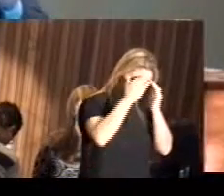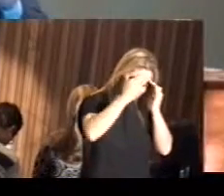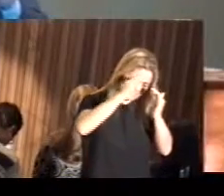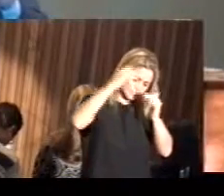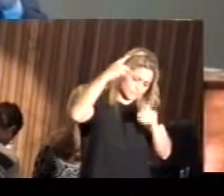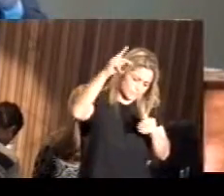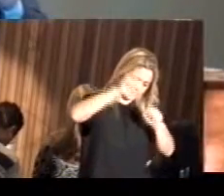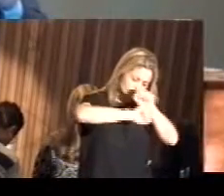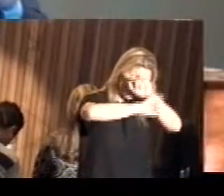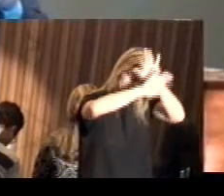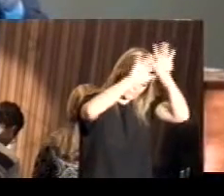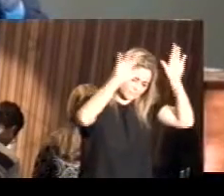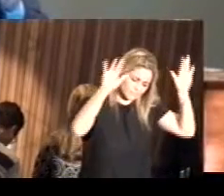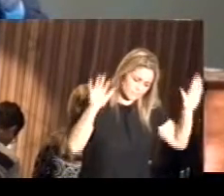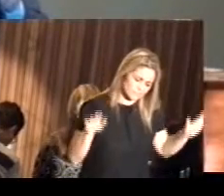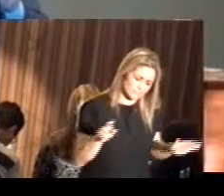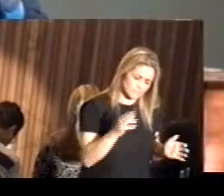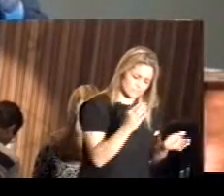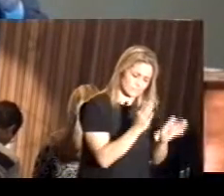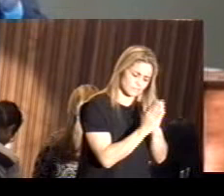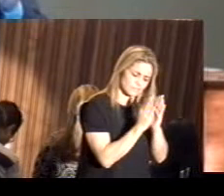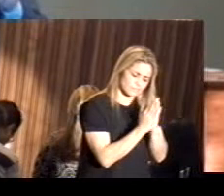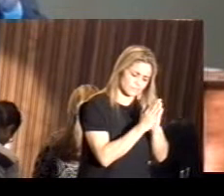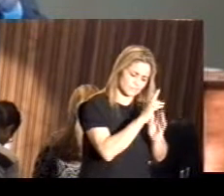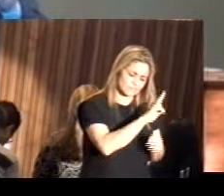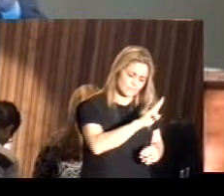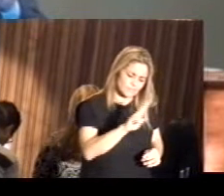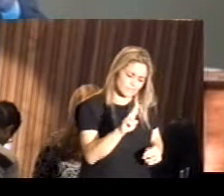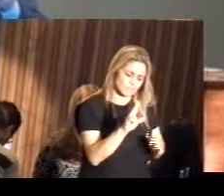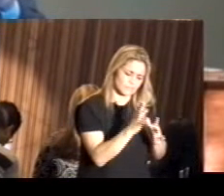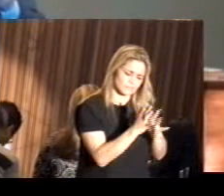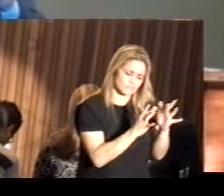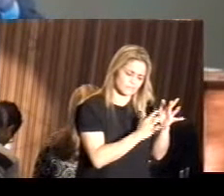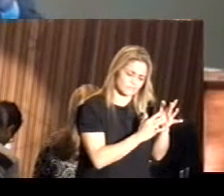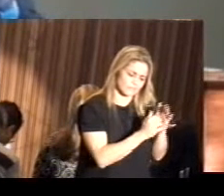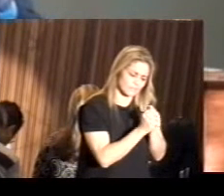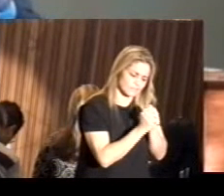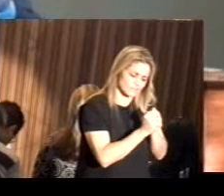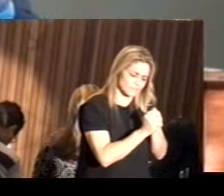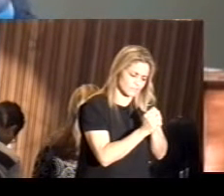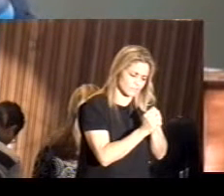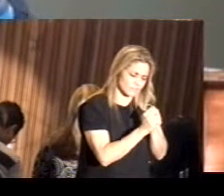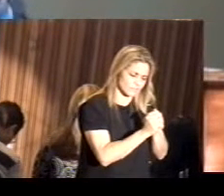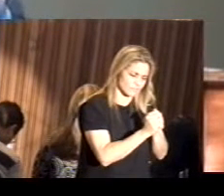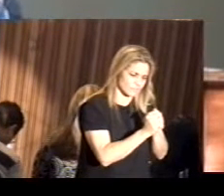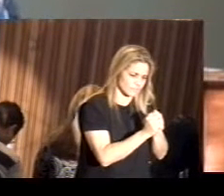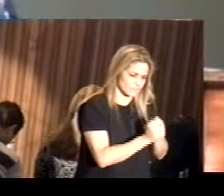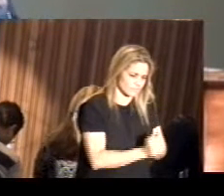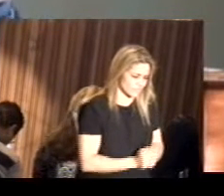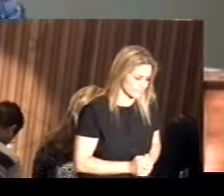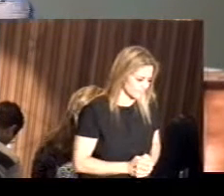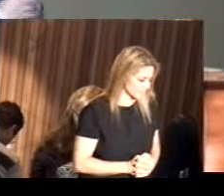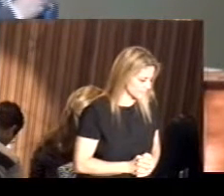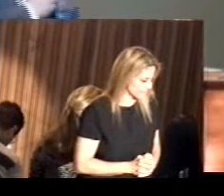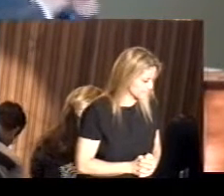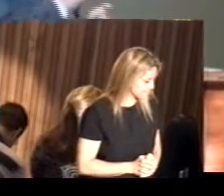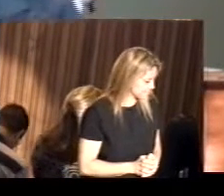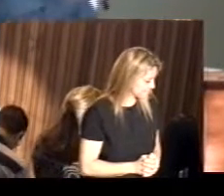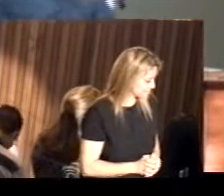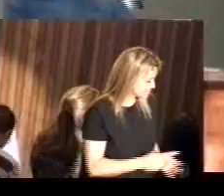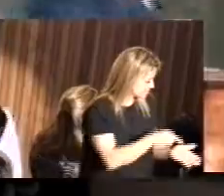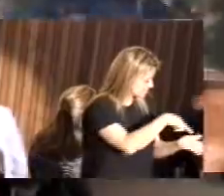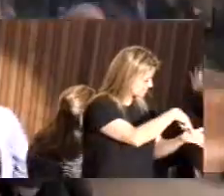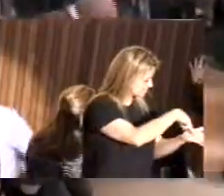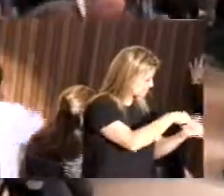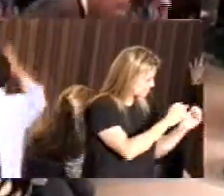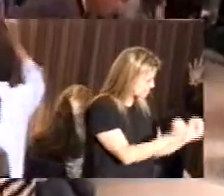É aquilo que eu oro em nome de Jesus. Amém e amém. Fica de pé, querido. Dá a mão